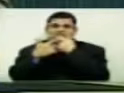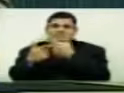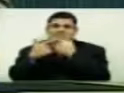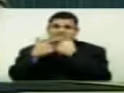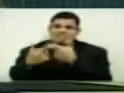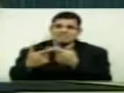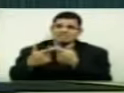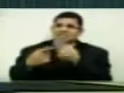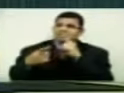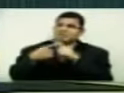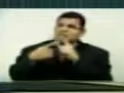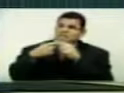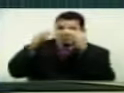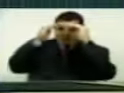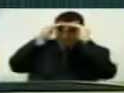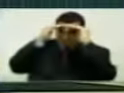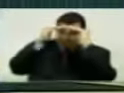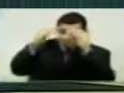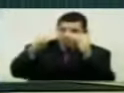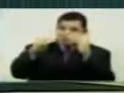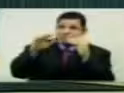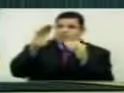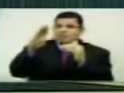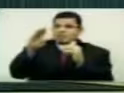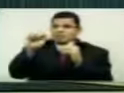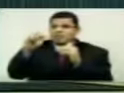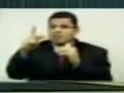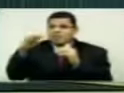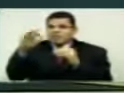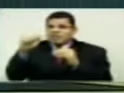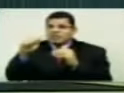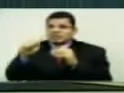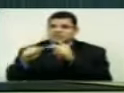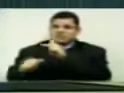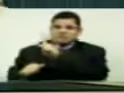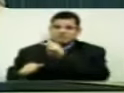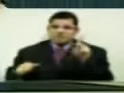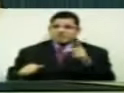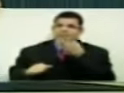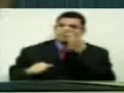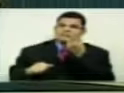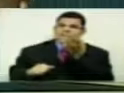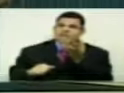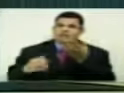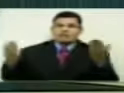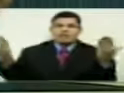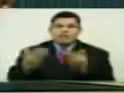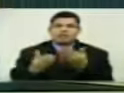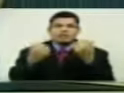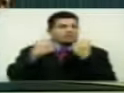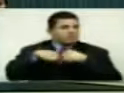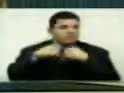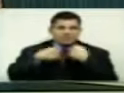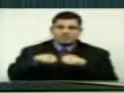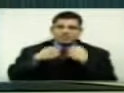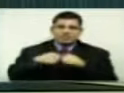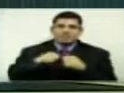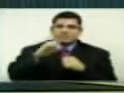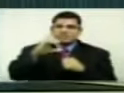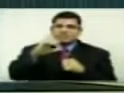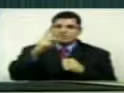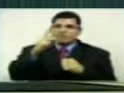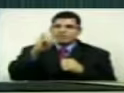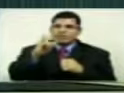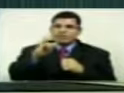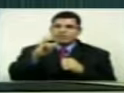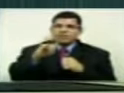Ricardo. A tentativa da bancada do prefeito de dizer que agora não precisa mais de CPI